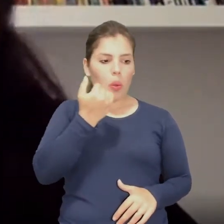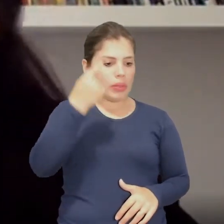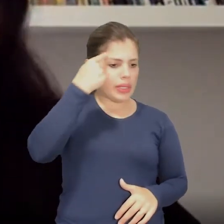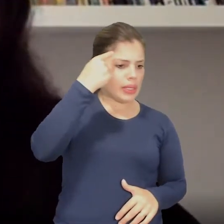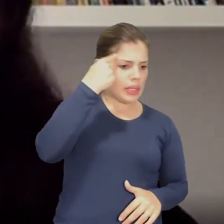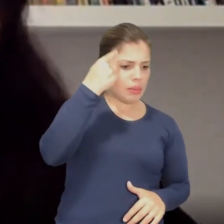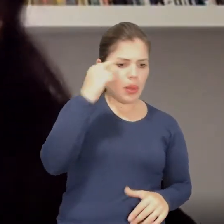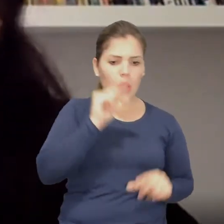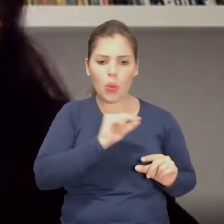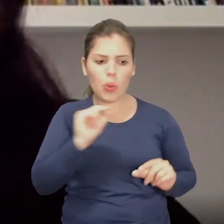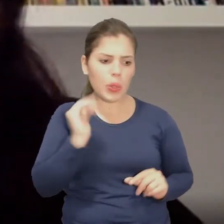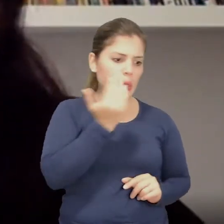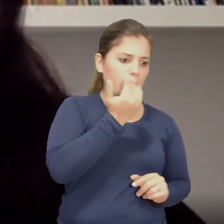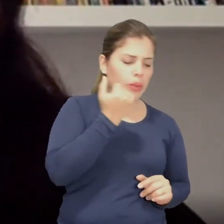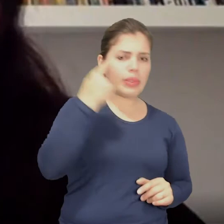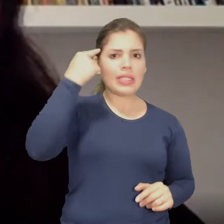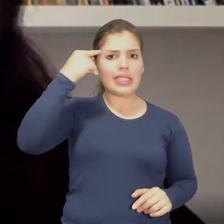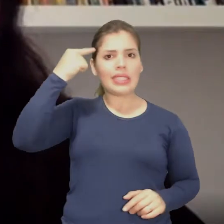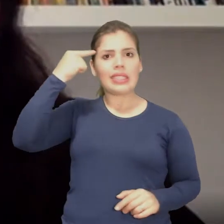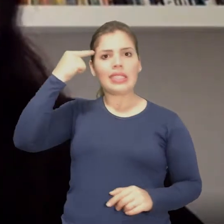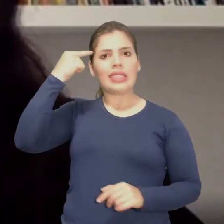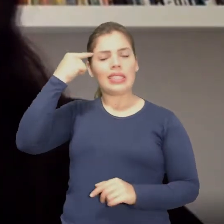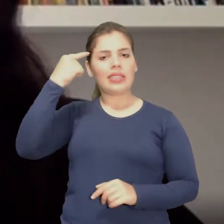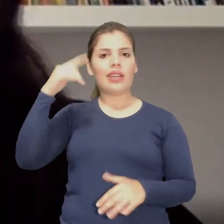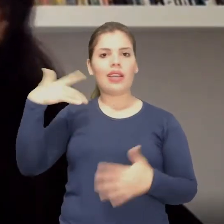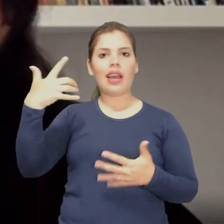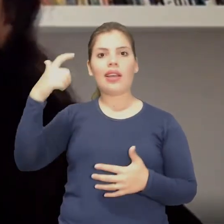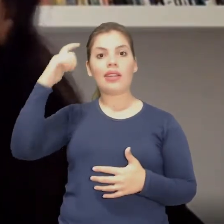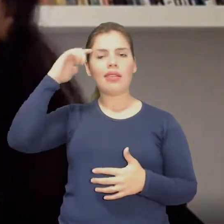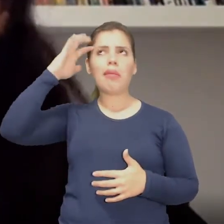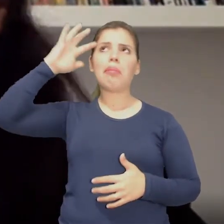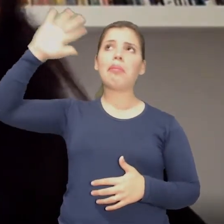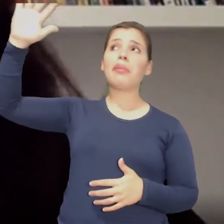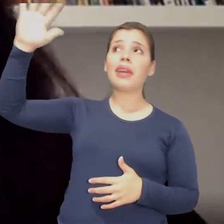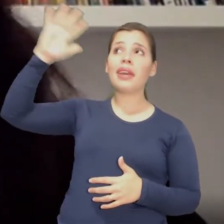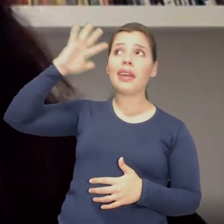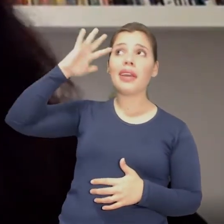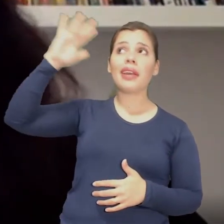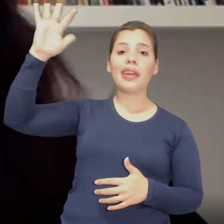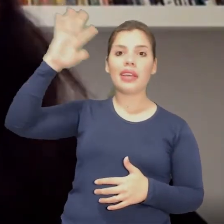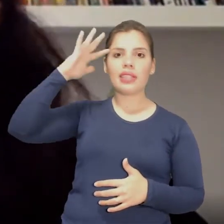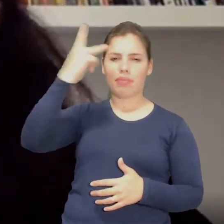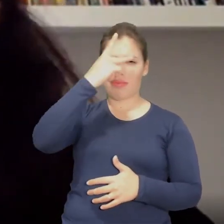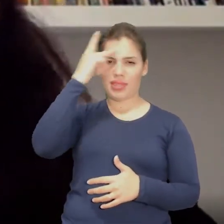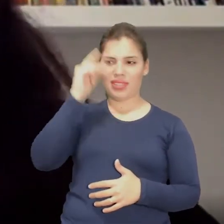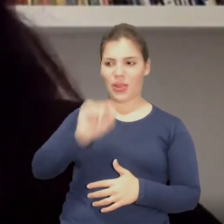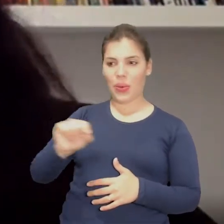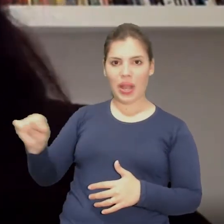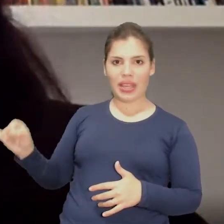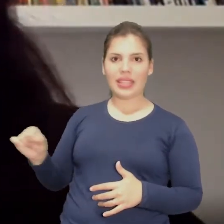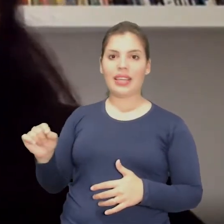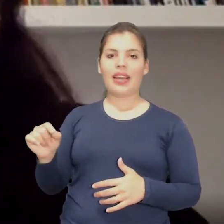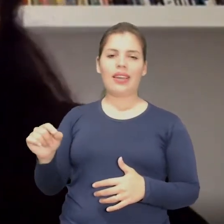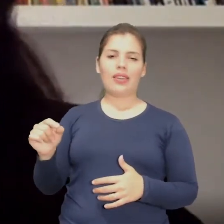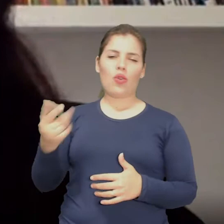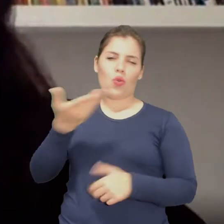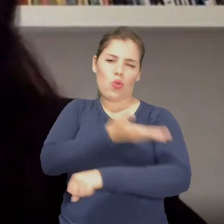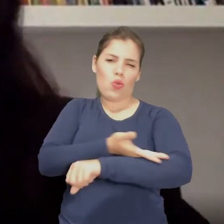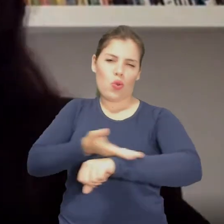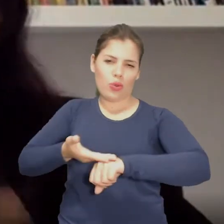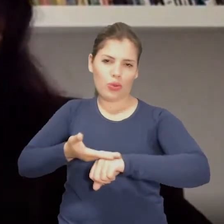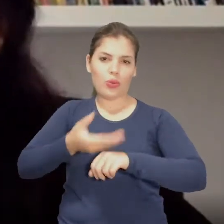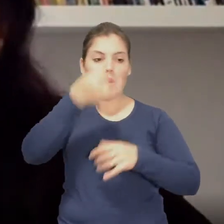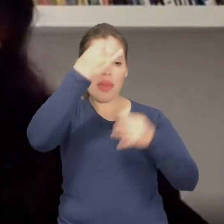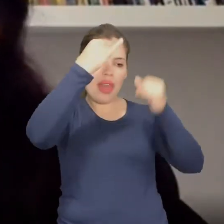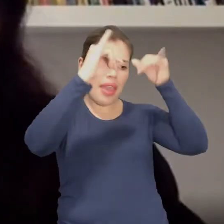obcecada por alimentação. Então, assim, o repertório de pensamento das pessoas que fazem muita dieta ou que estão em dieta